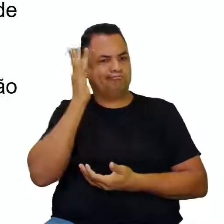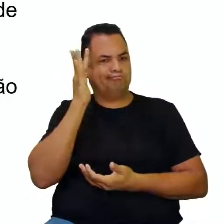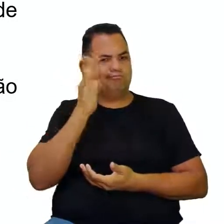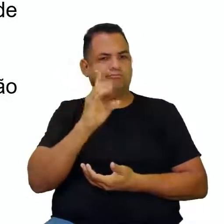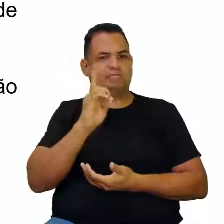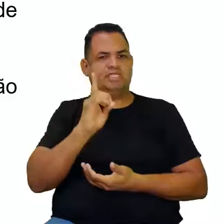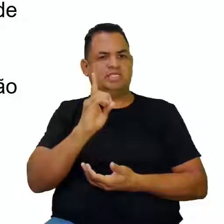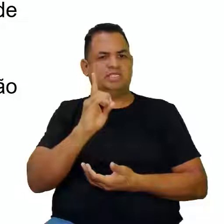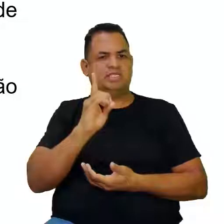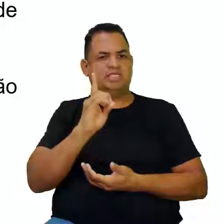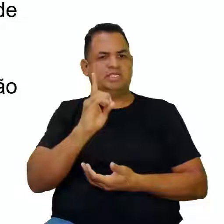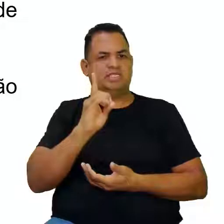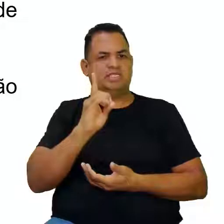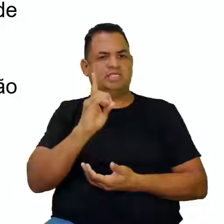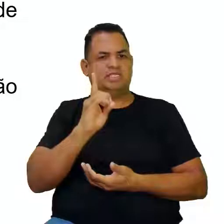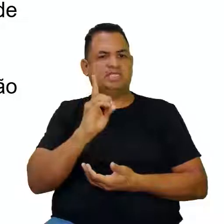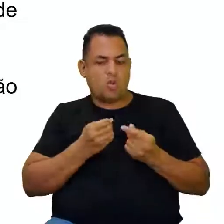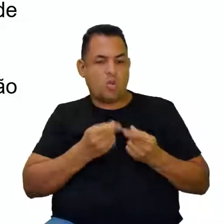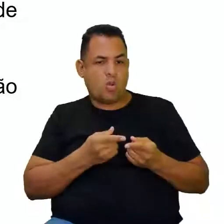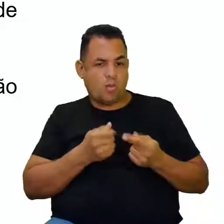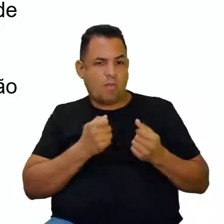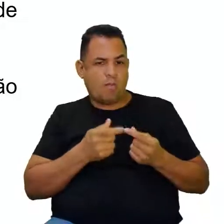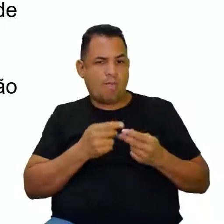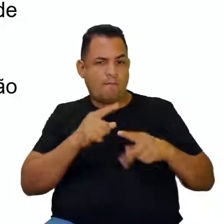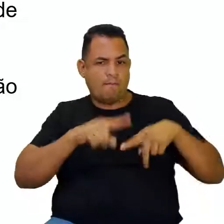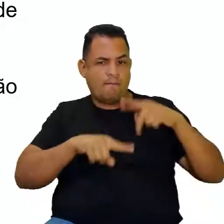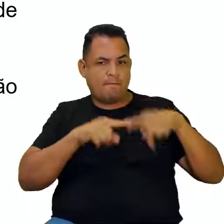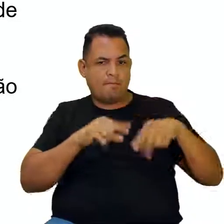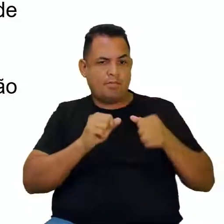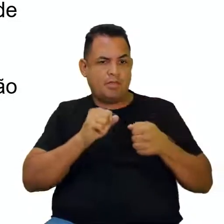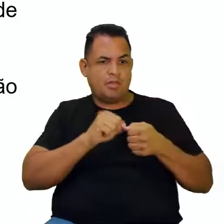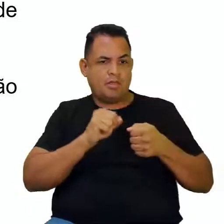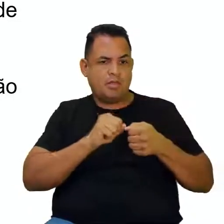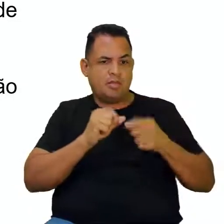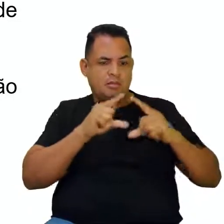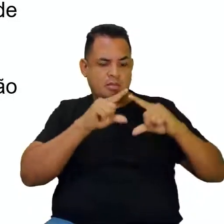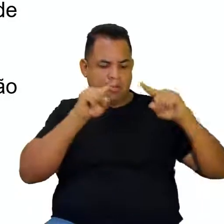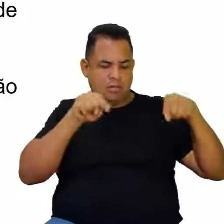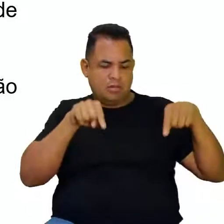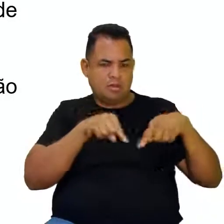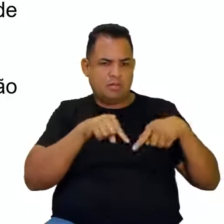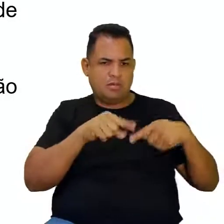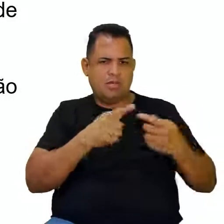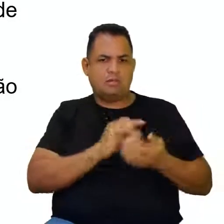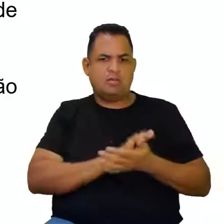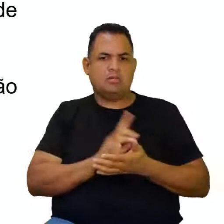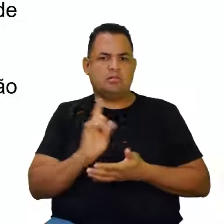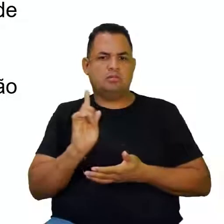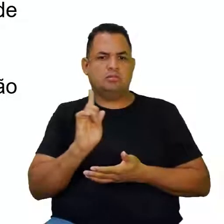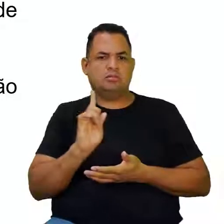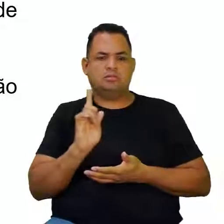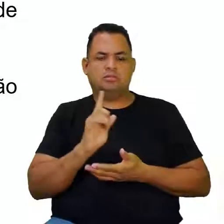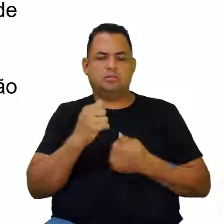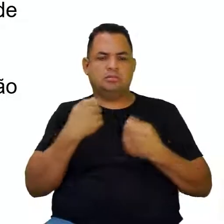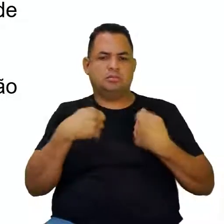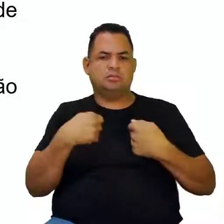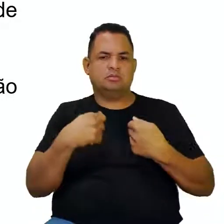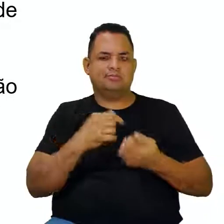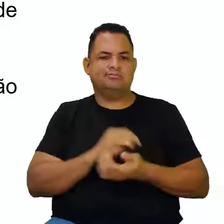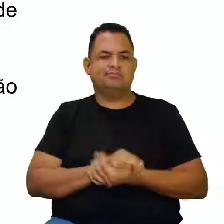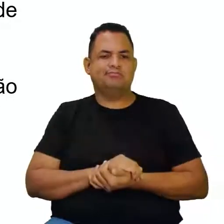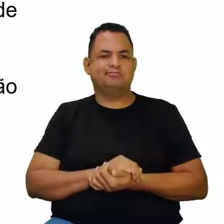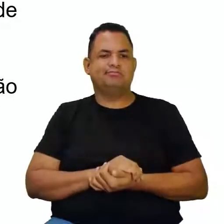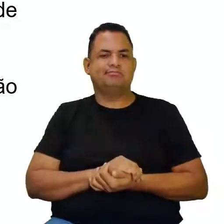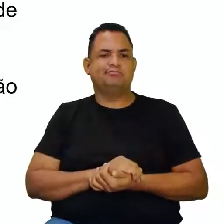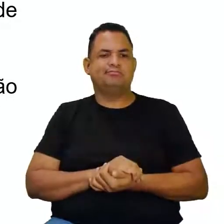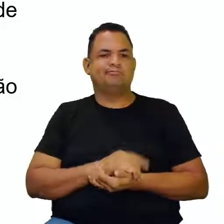Letra D. Compra de matéria-prima para confecção de embalagens de alumínio não será mais necessária. Será